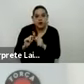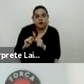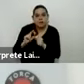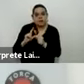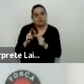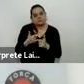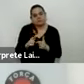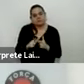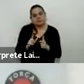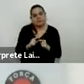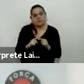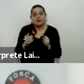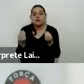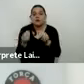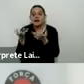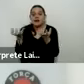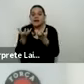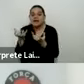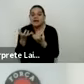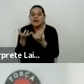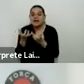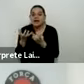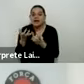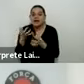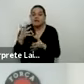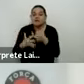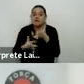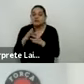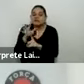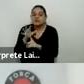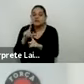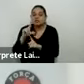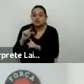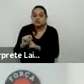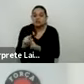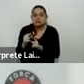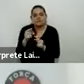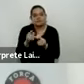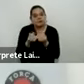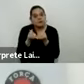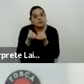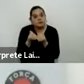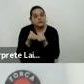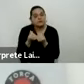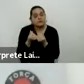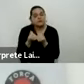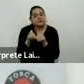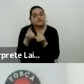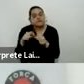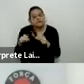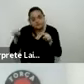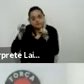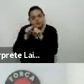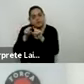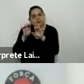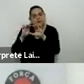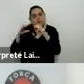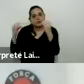Mas como ele interfere no valor, ele diminui o valor, então tem que voltar para o Congresso, onde